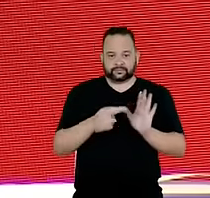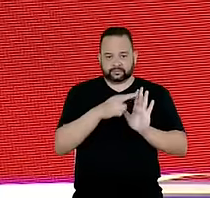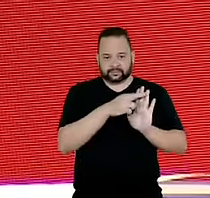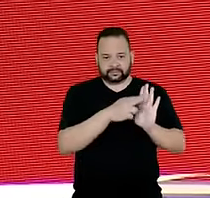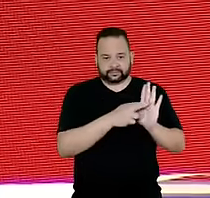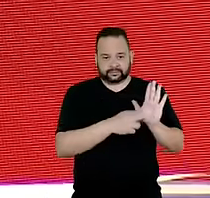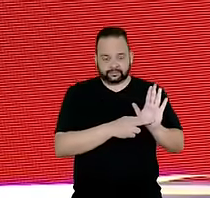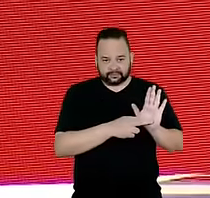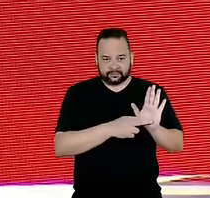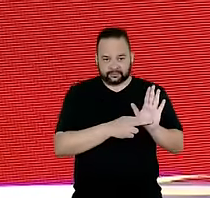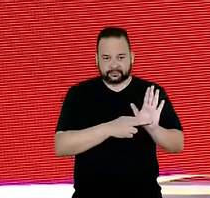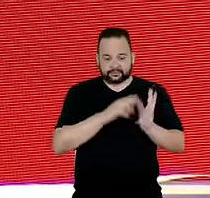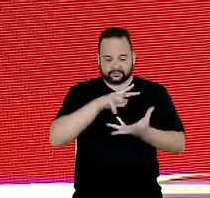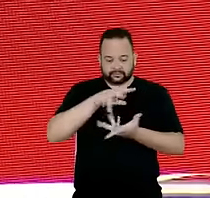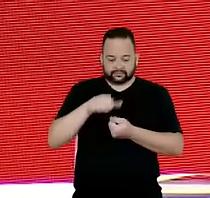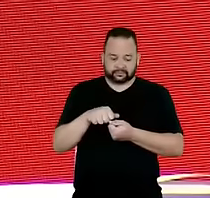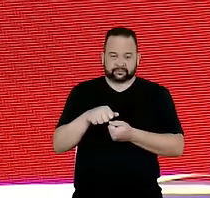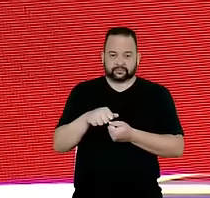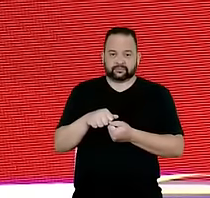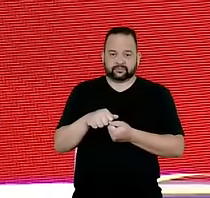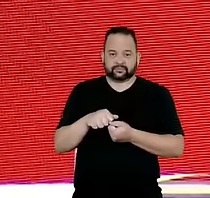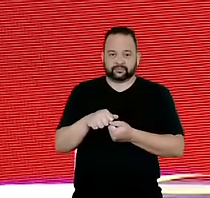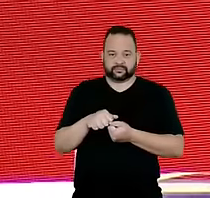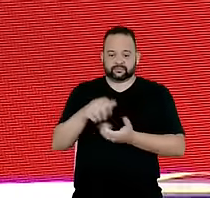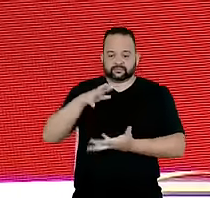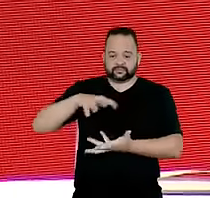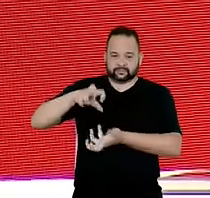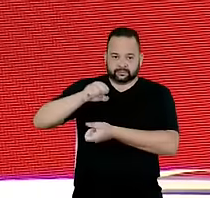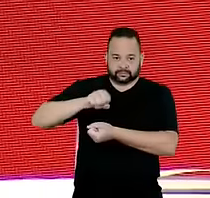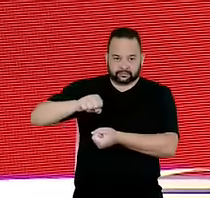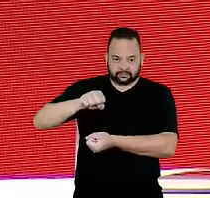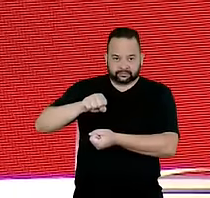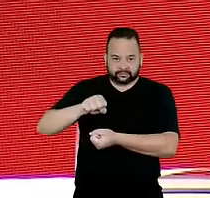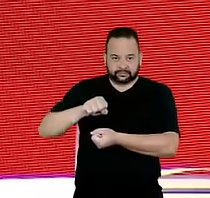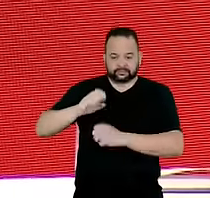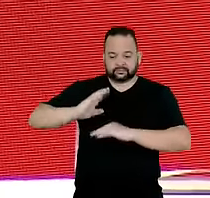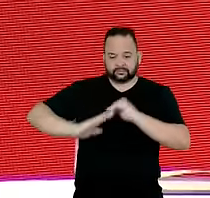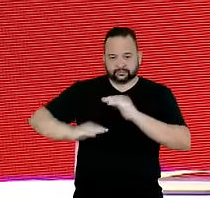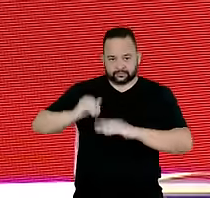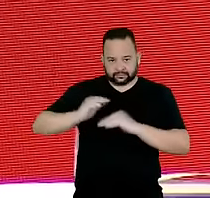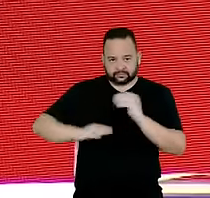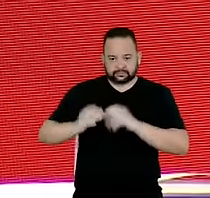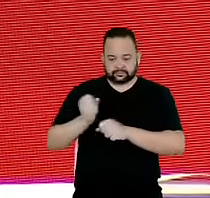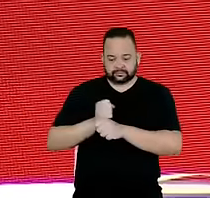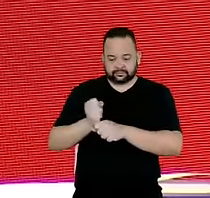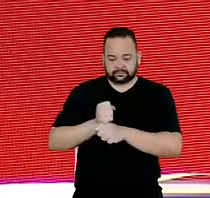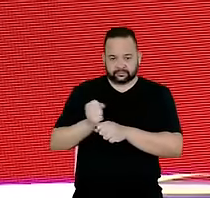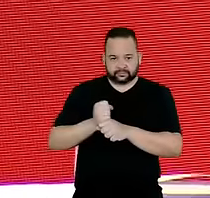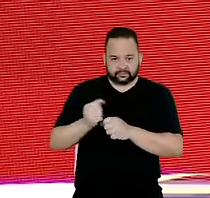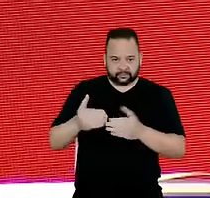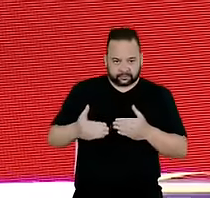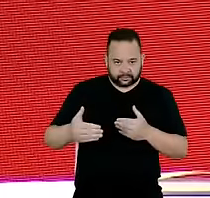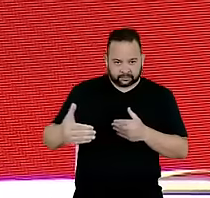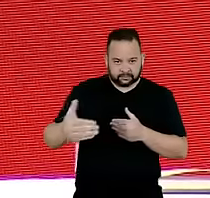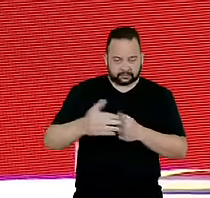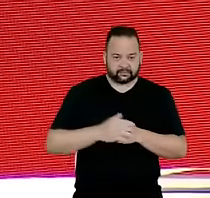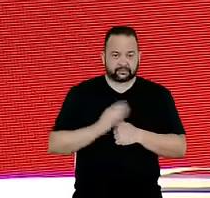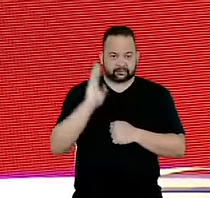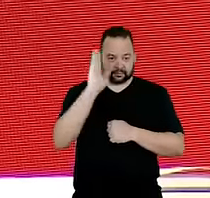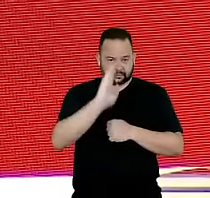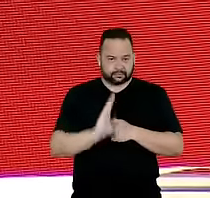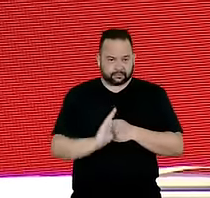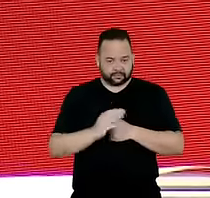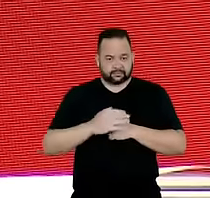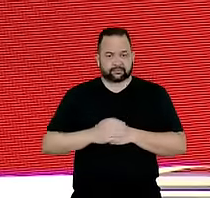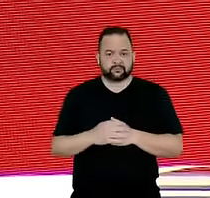né então elas vão ser adotadas aí ao longo dos próximos anos eh de maneira Pioneira pel pelo